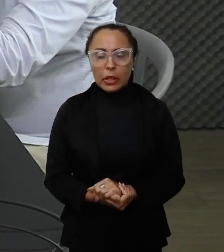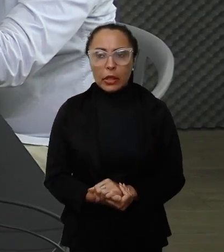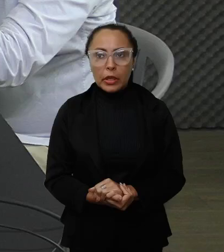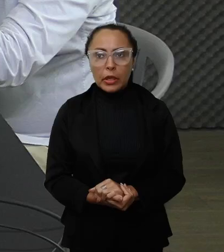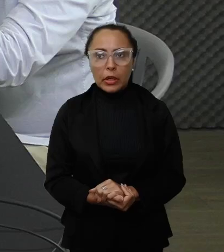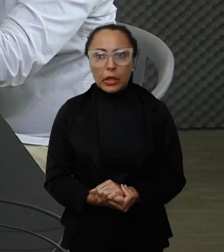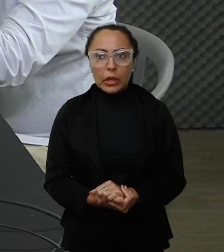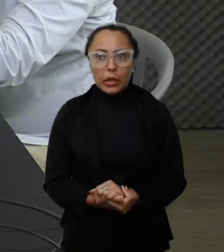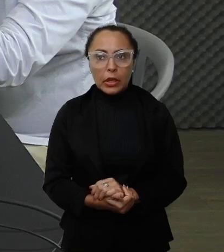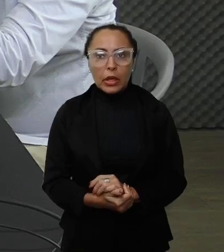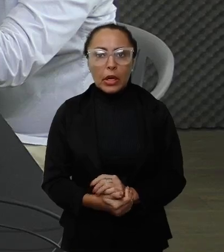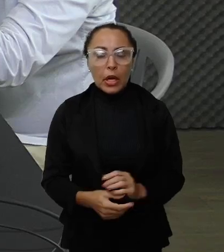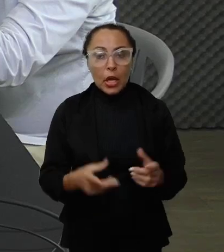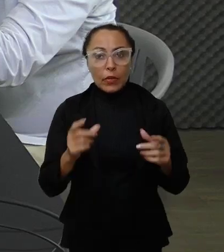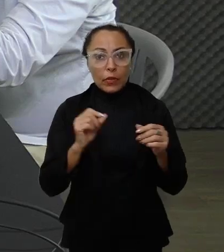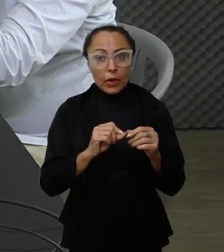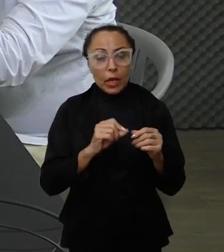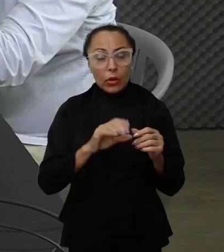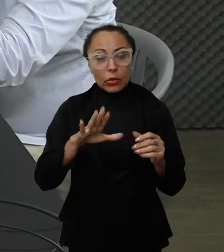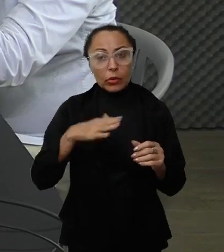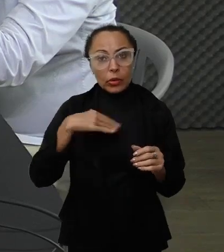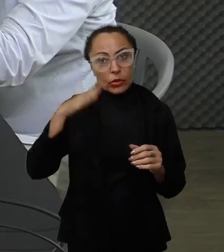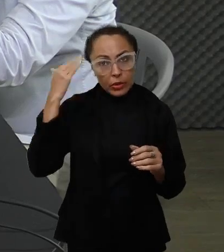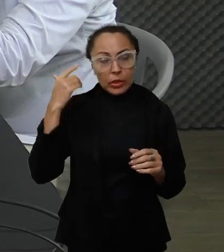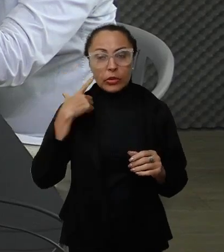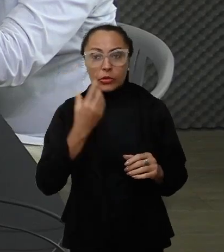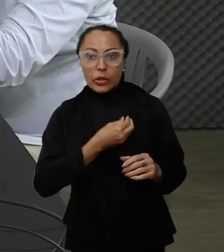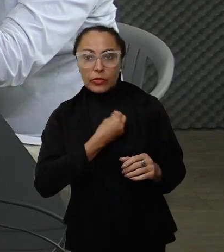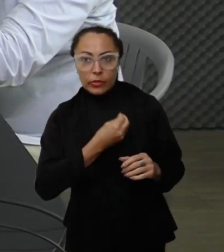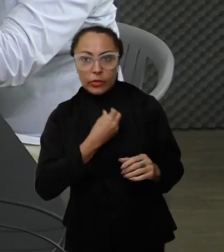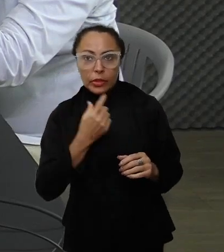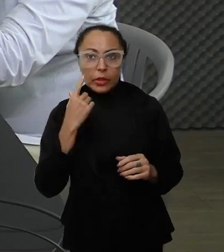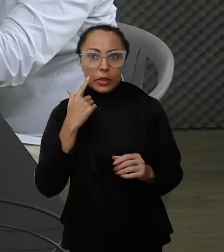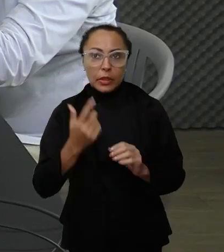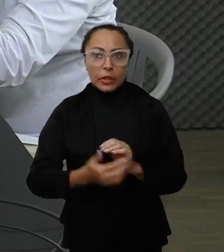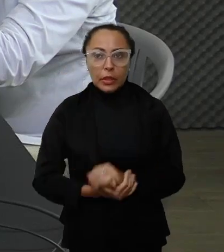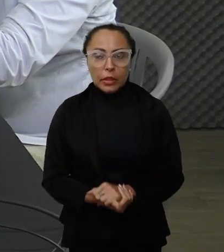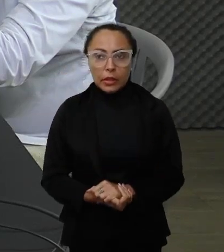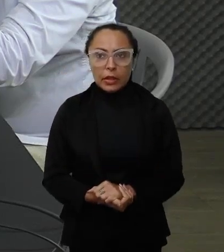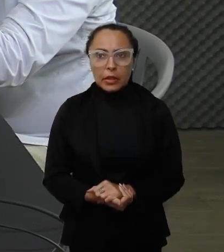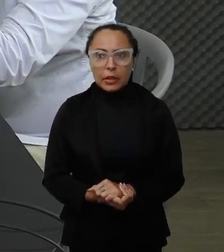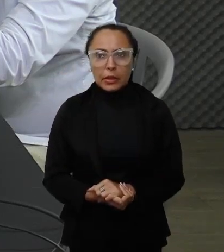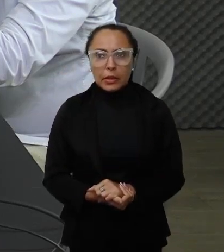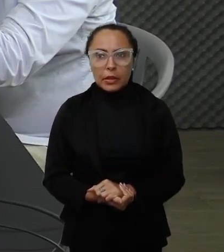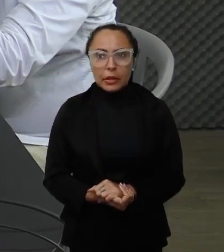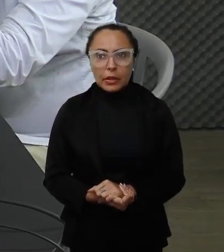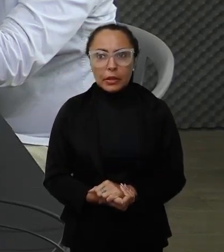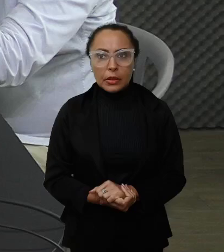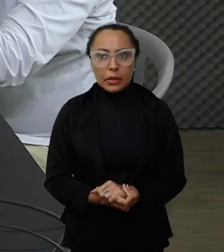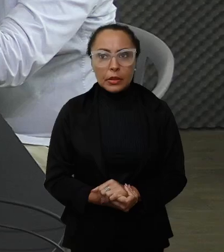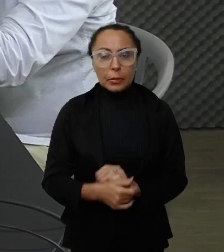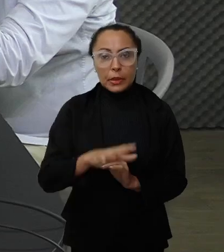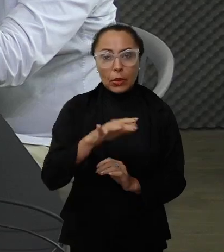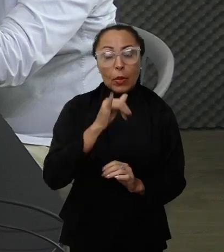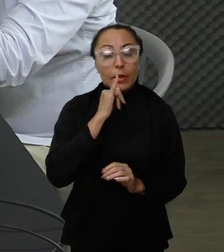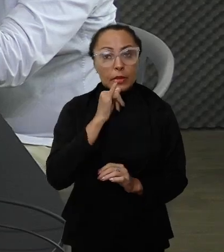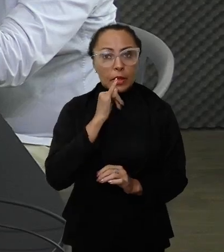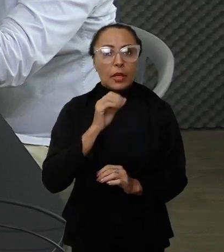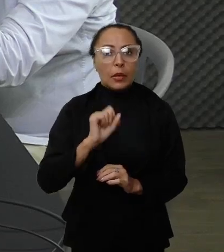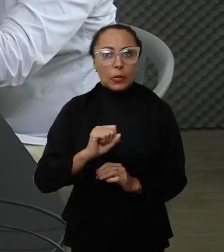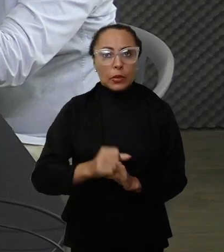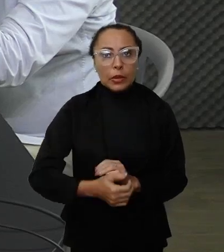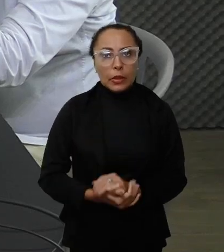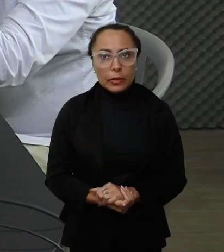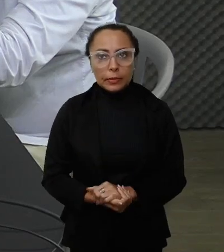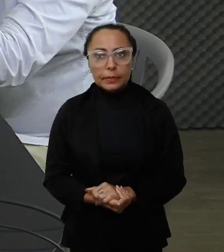eu só vou falar sobre o que eu sei, que eu já vivi, para eu poder dar o exemplo, né?